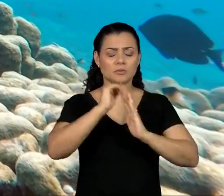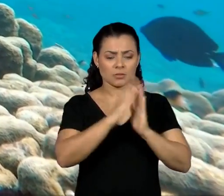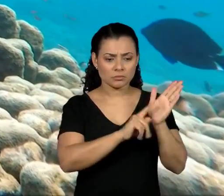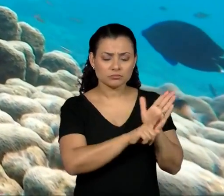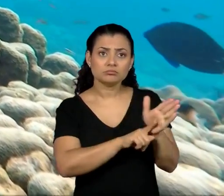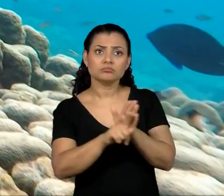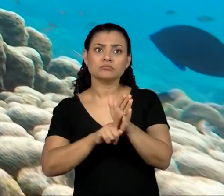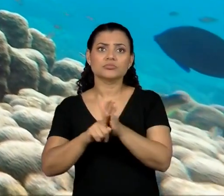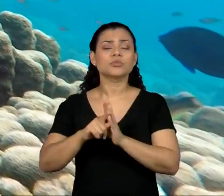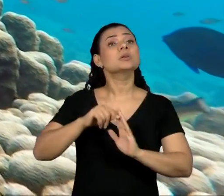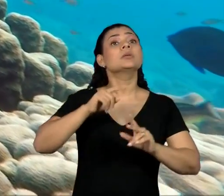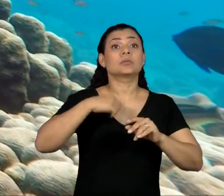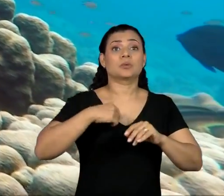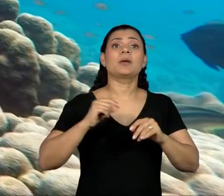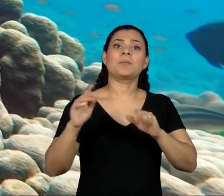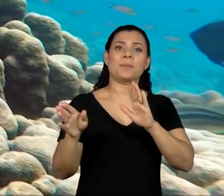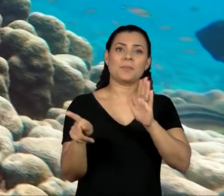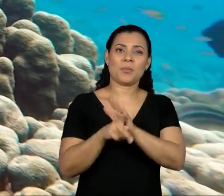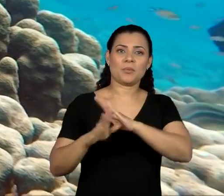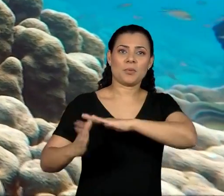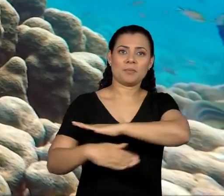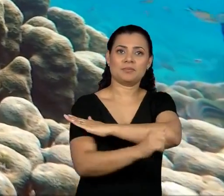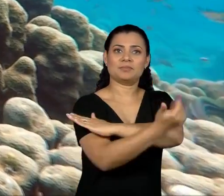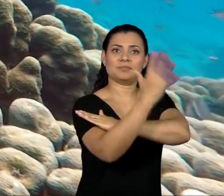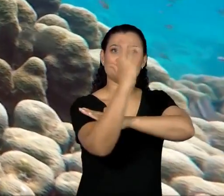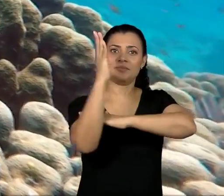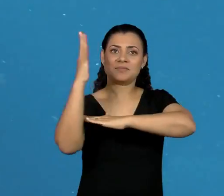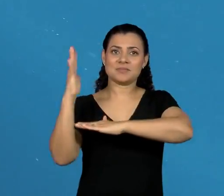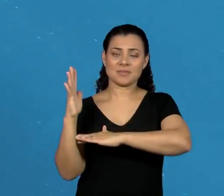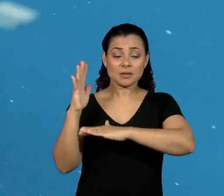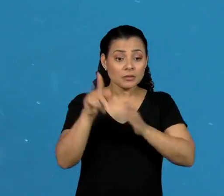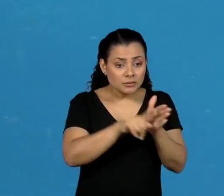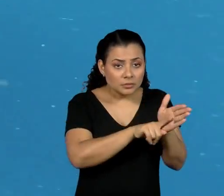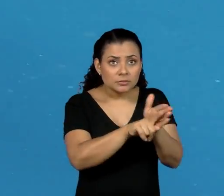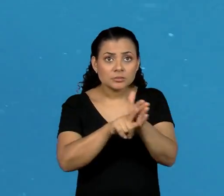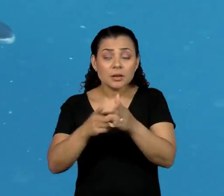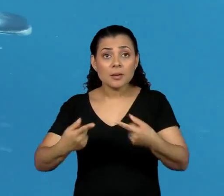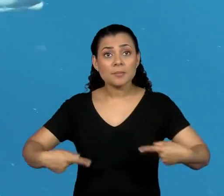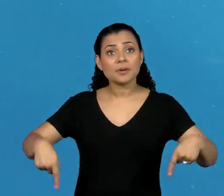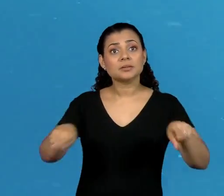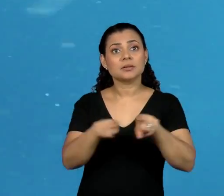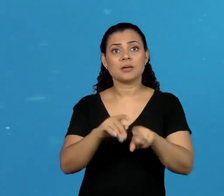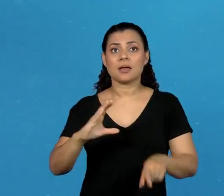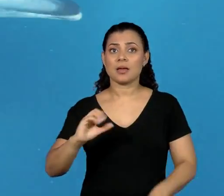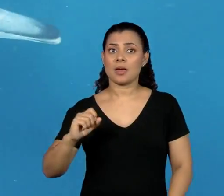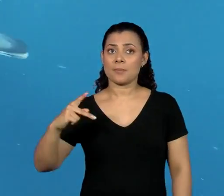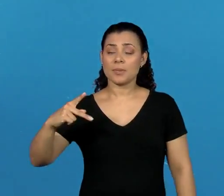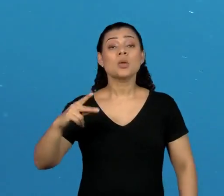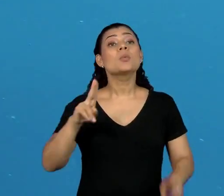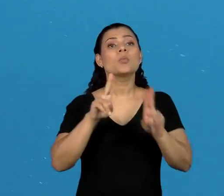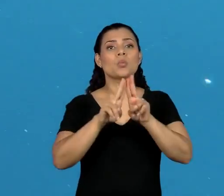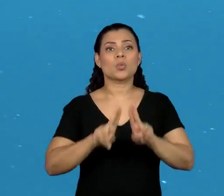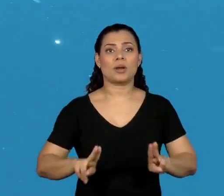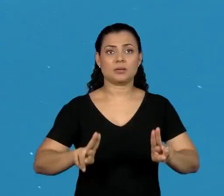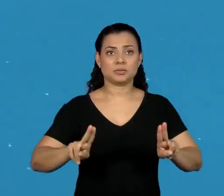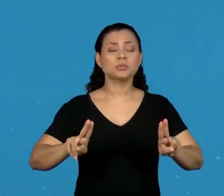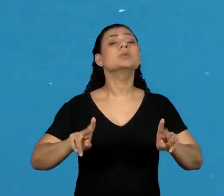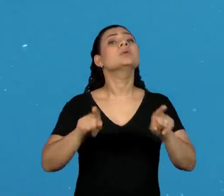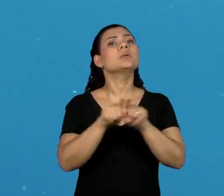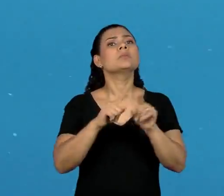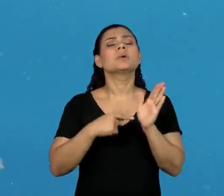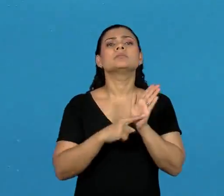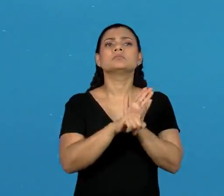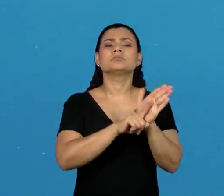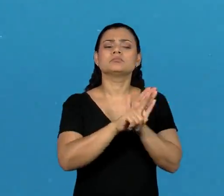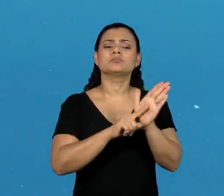Brasileira de Biodiversidade e Serviços Ecossistêmicos, em parceria com a Cátedra Unesco, analisaram as